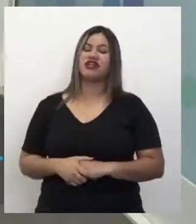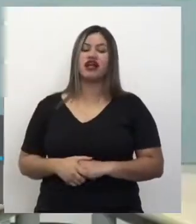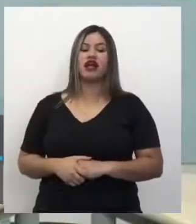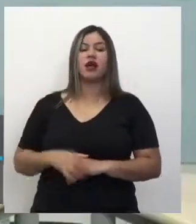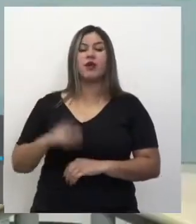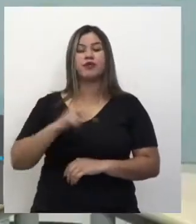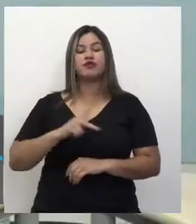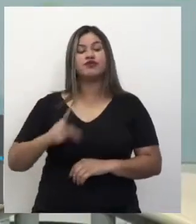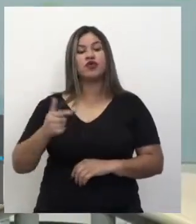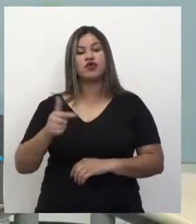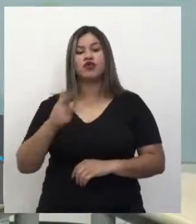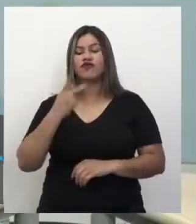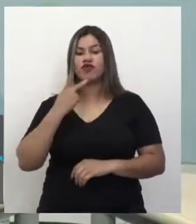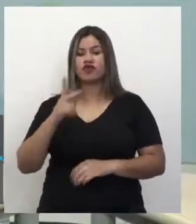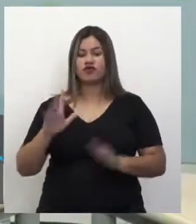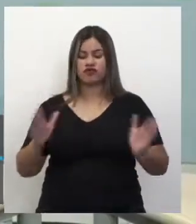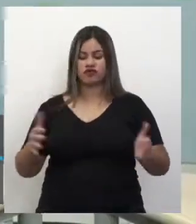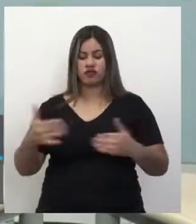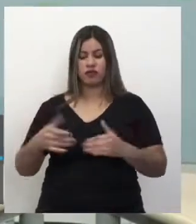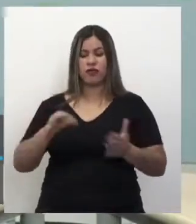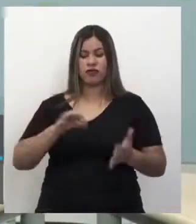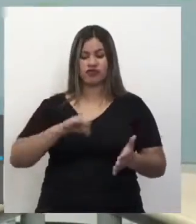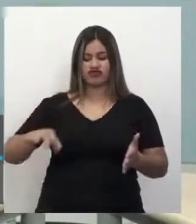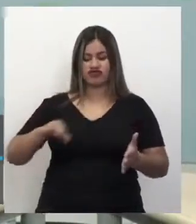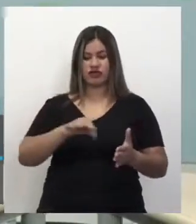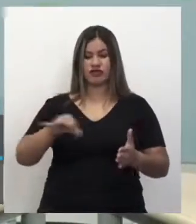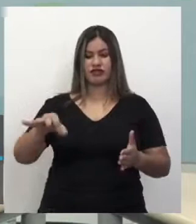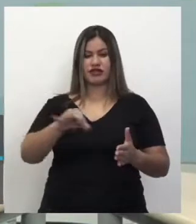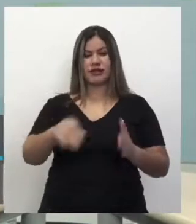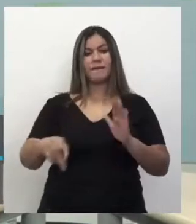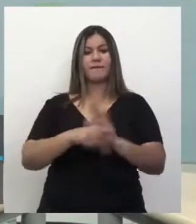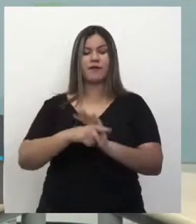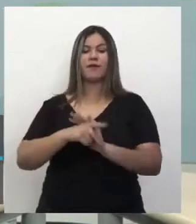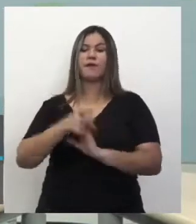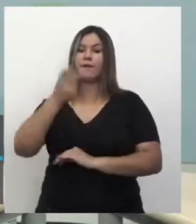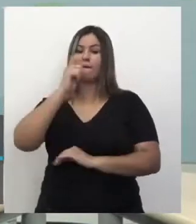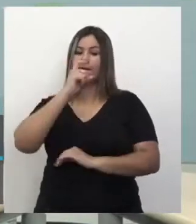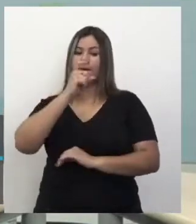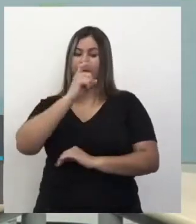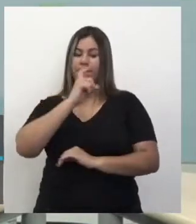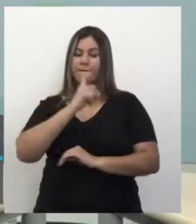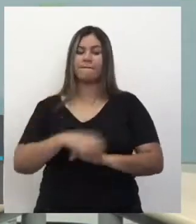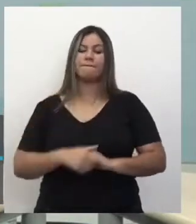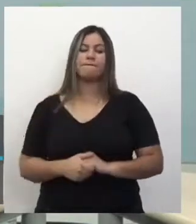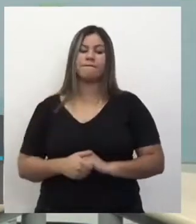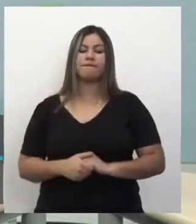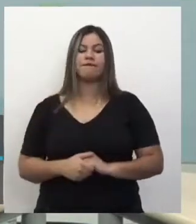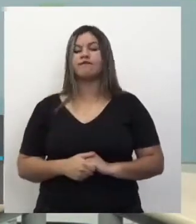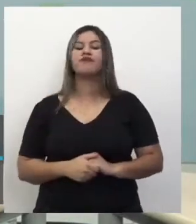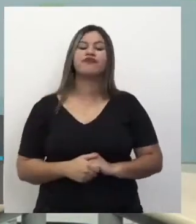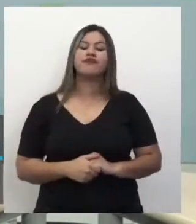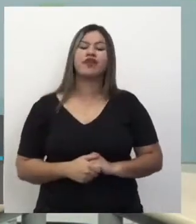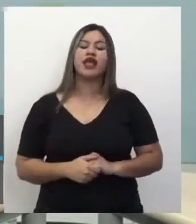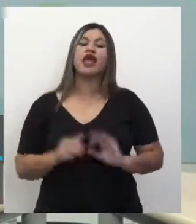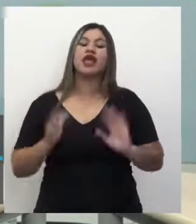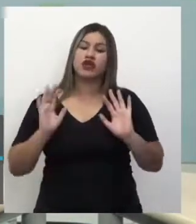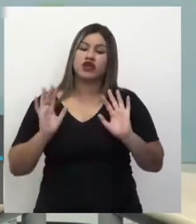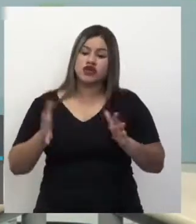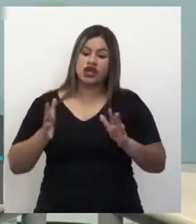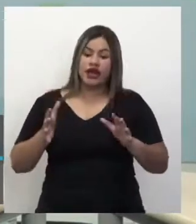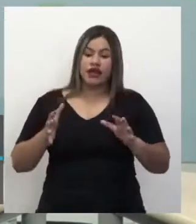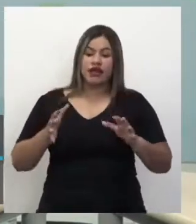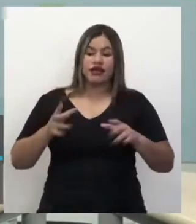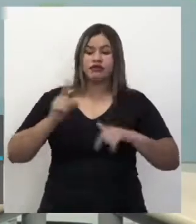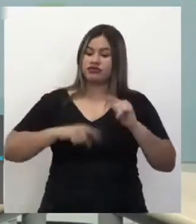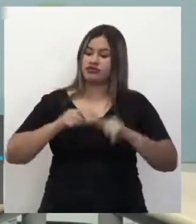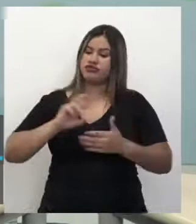jogo de xadrez que foi do meu pai, lindíssimo. Acho que eu perdi o comecinho da conversa aqui, ó. Ó, eu já fiz com vários materiais com os meus alunos.